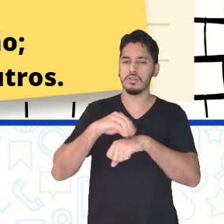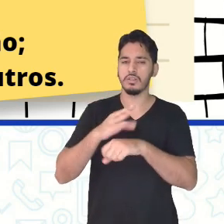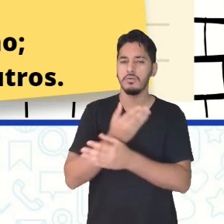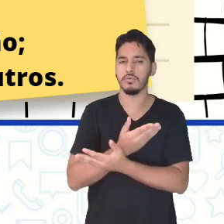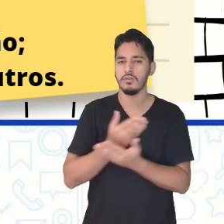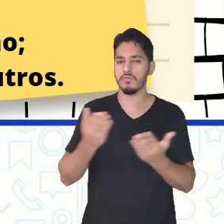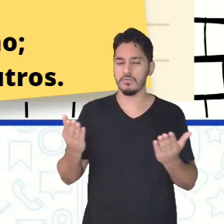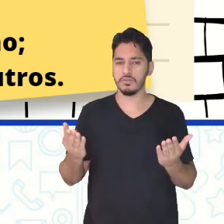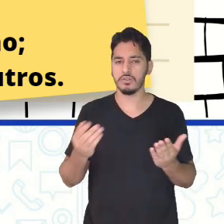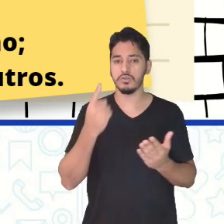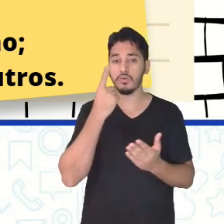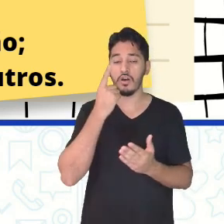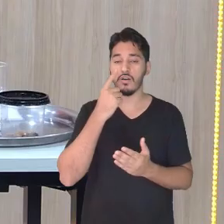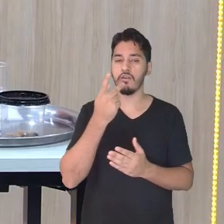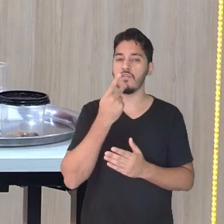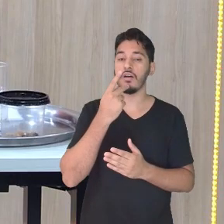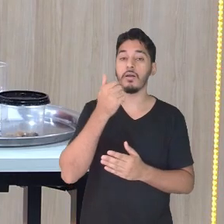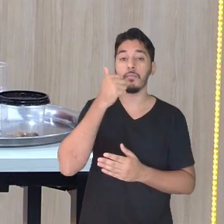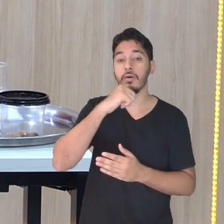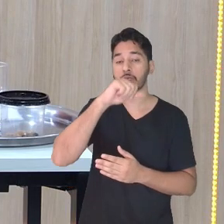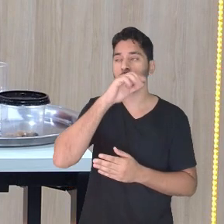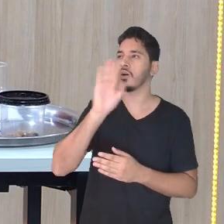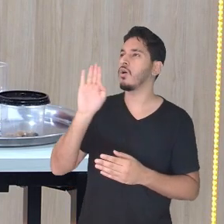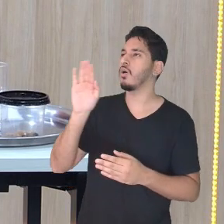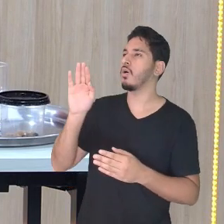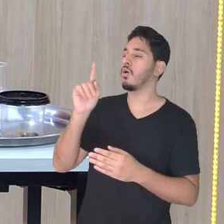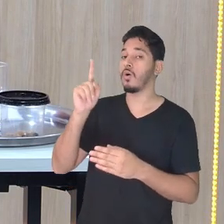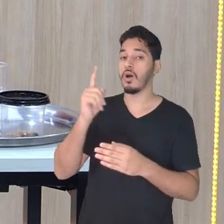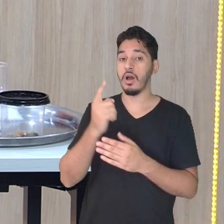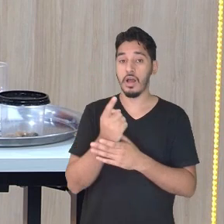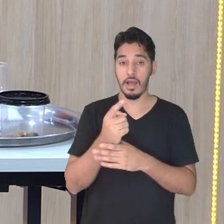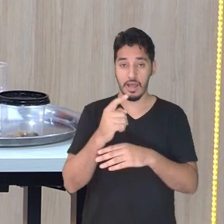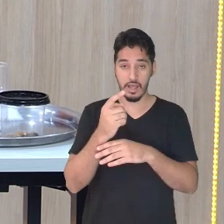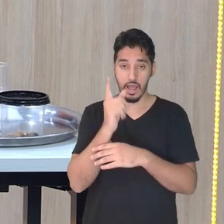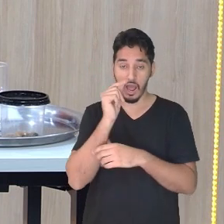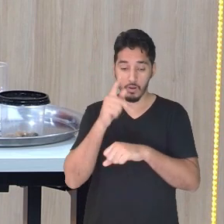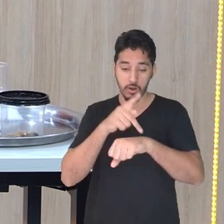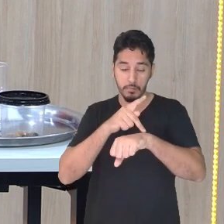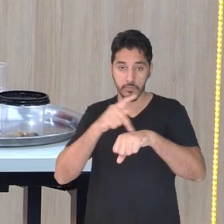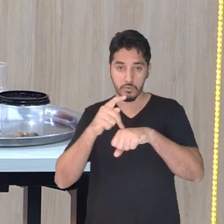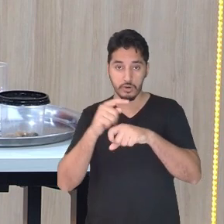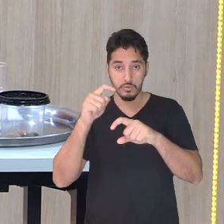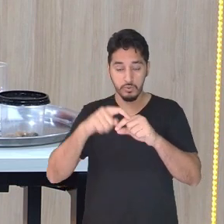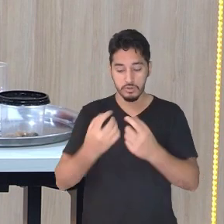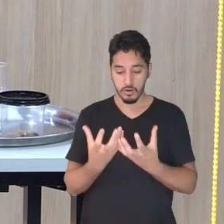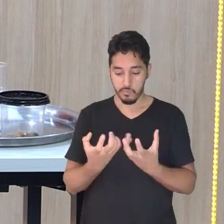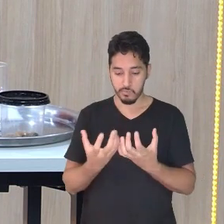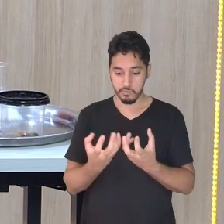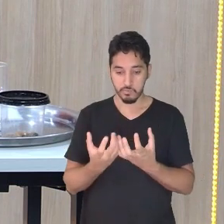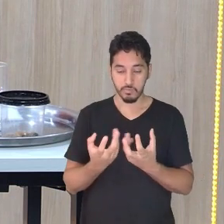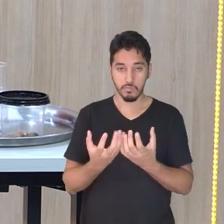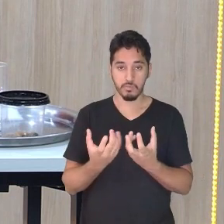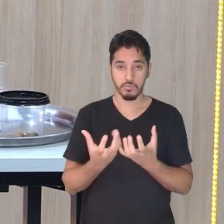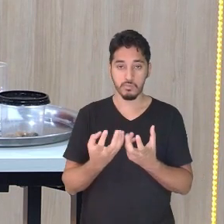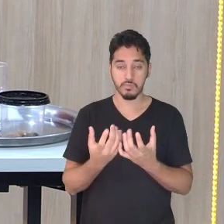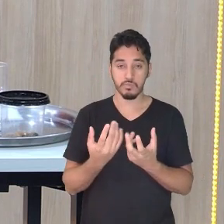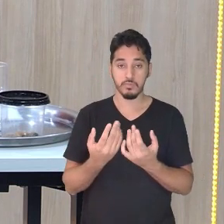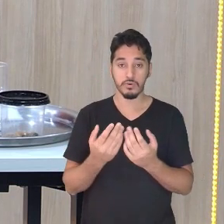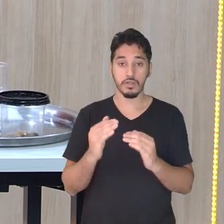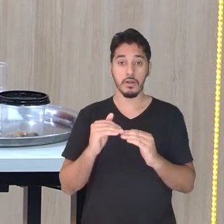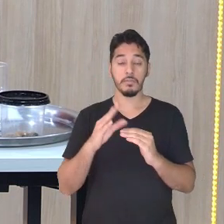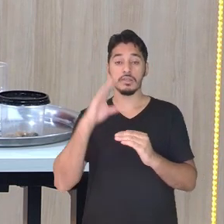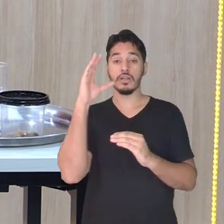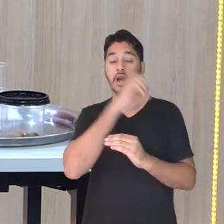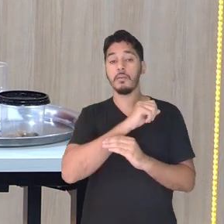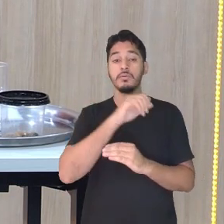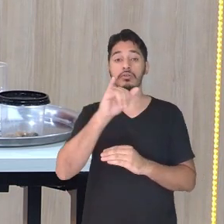aí, passem aí para a mãe de vocês. A questão da água pura, no momento da fervura, ela vai ferver bem mais rápido